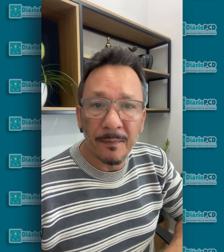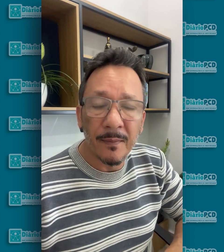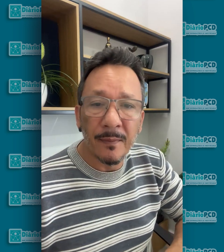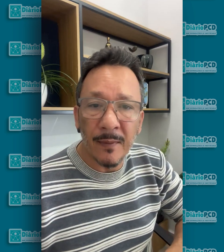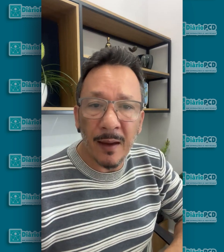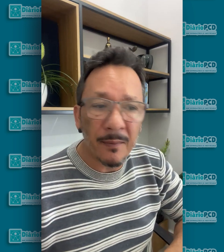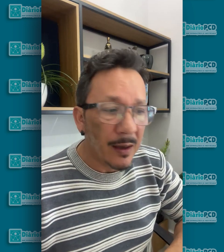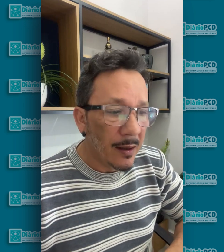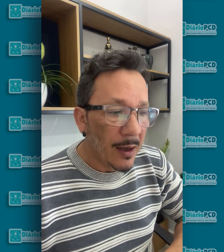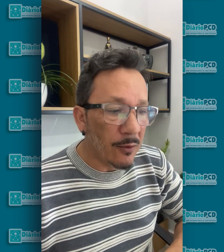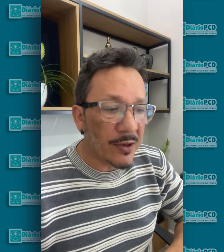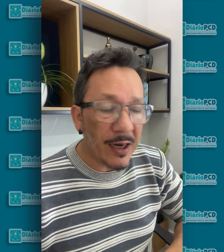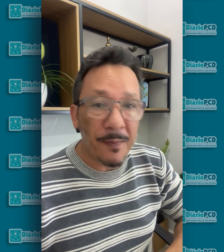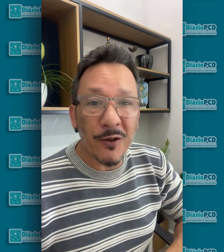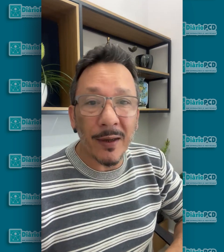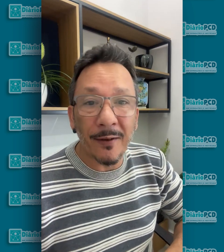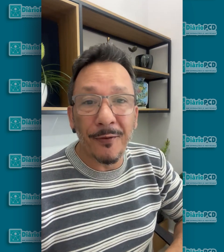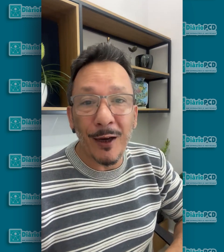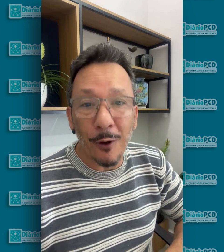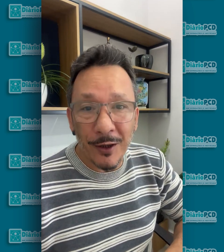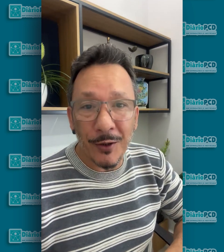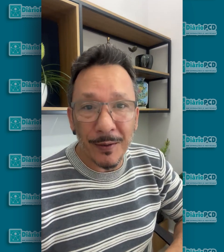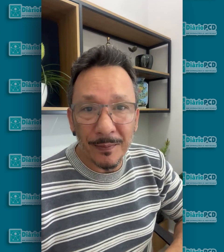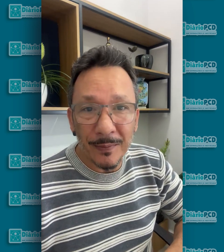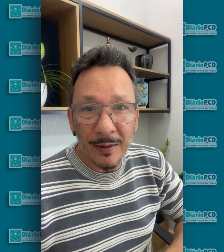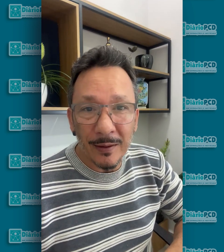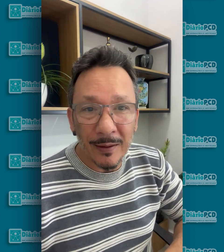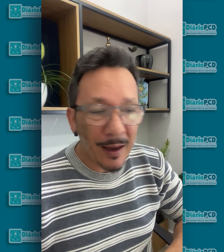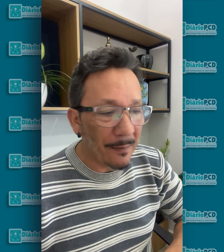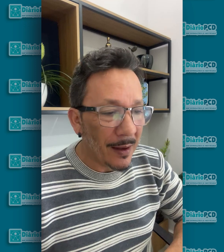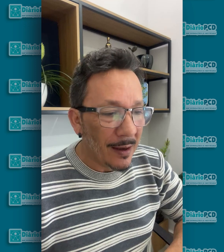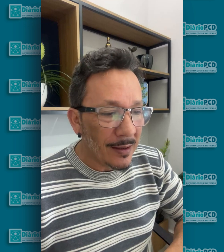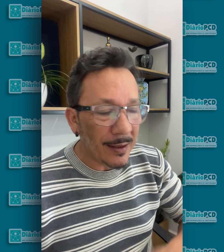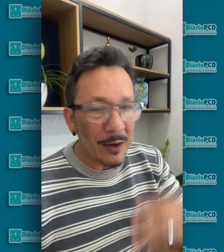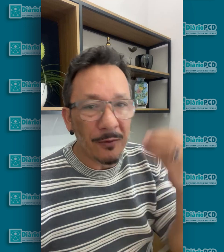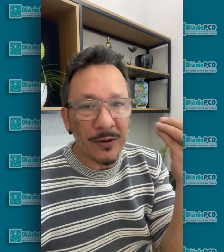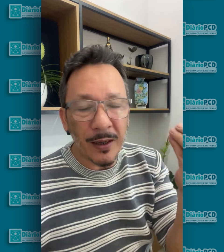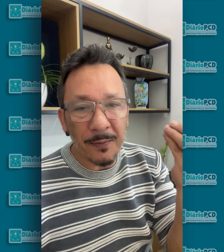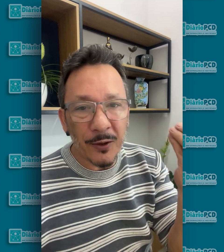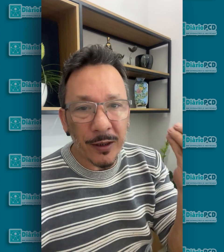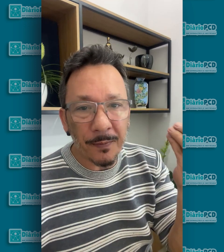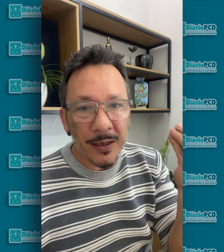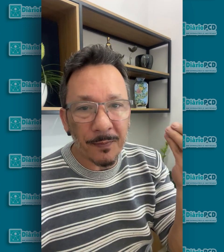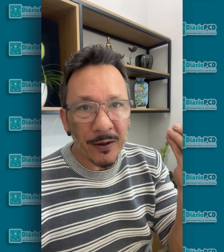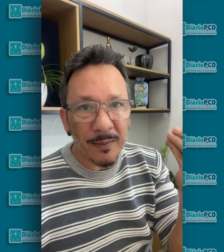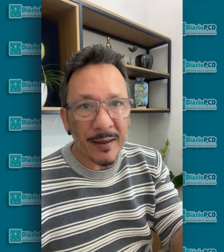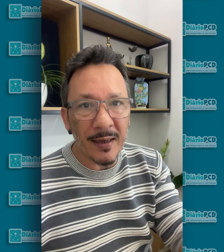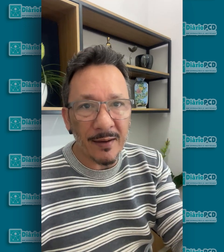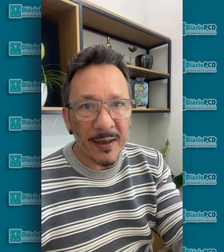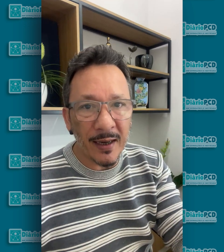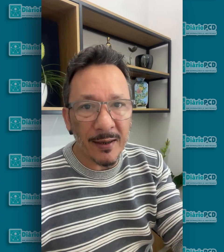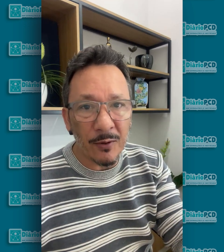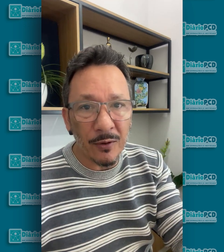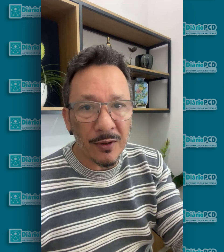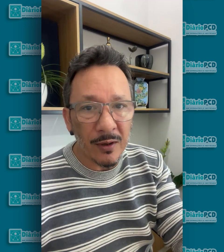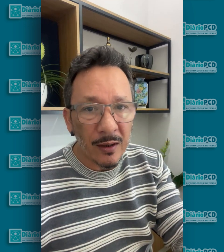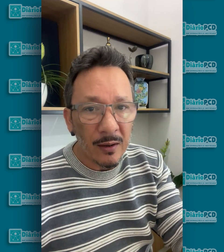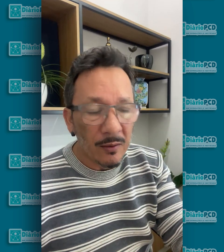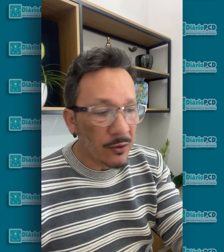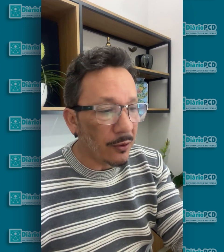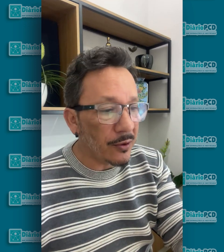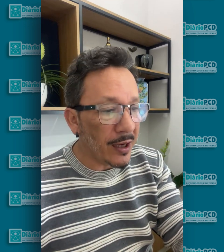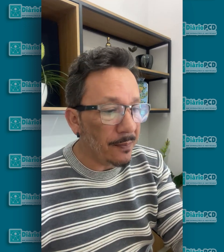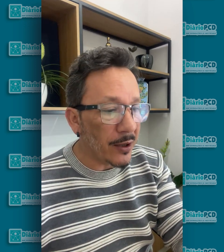CNPJ, é um CNPJ filhote, Você tem o CNPJ principal da matriz, você vai ter que ter os